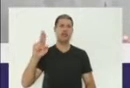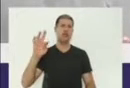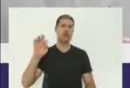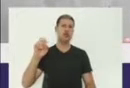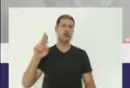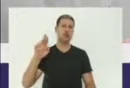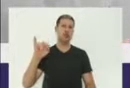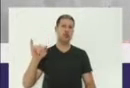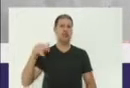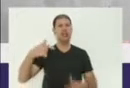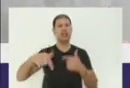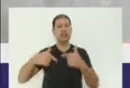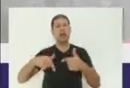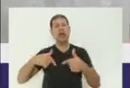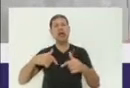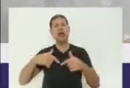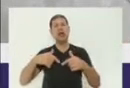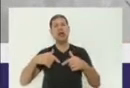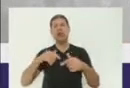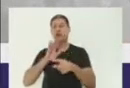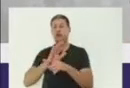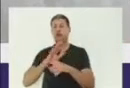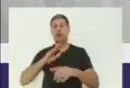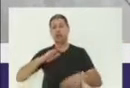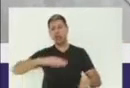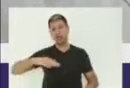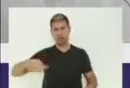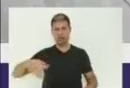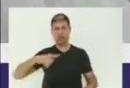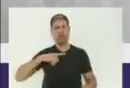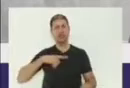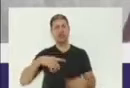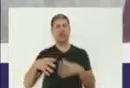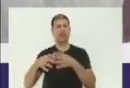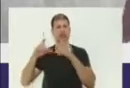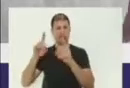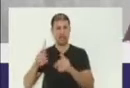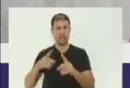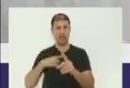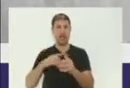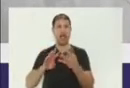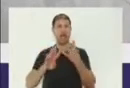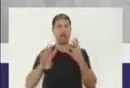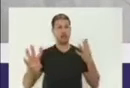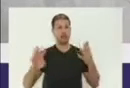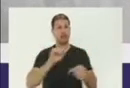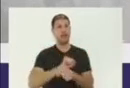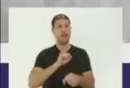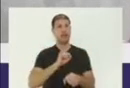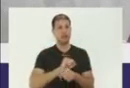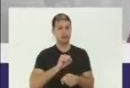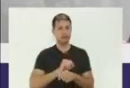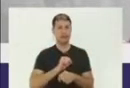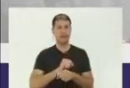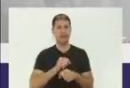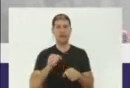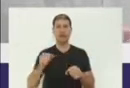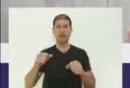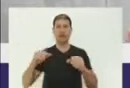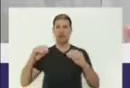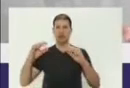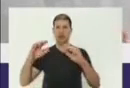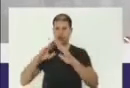têm alguma deficiência. Ela já tem lista de espera, tem espaço ao lado que poderíamos, inclusive,